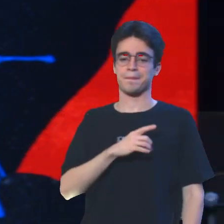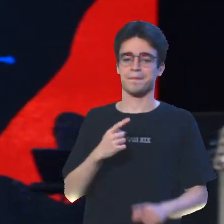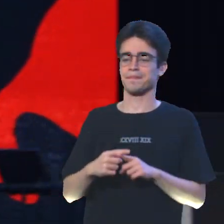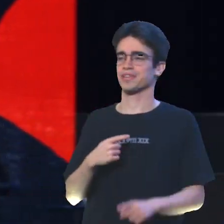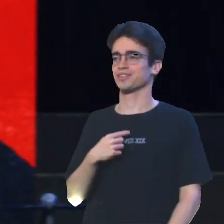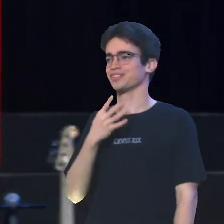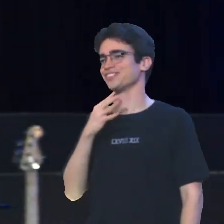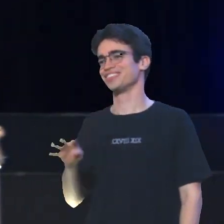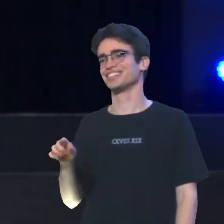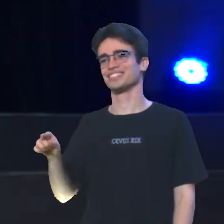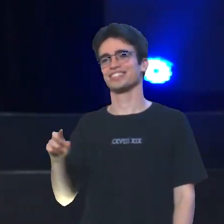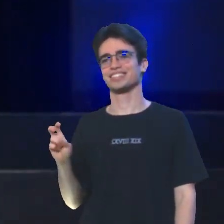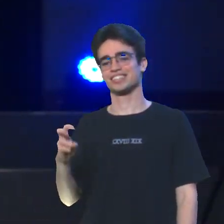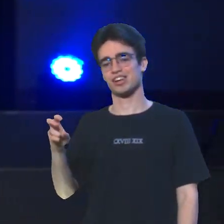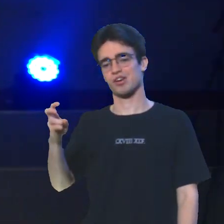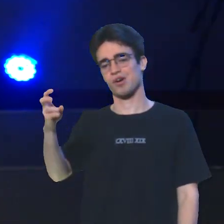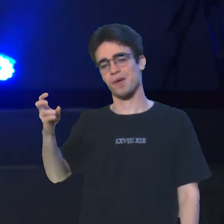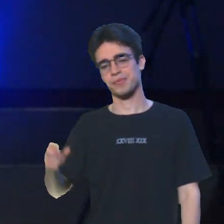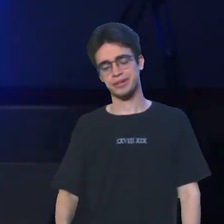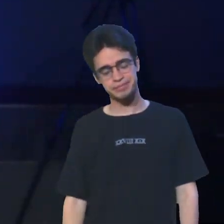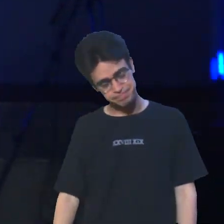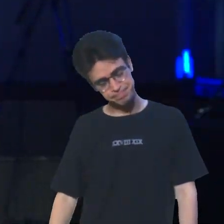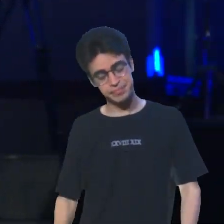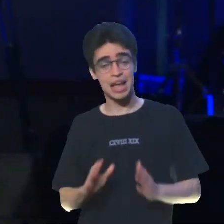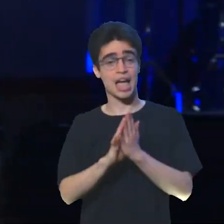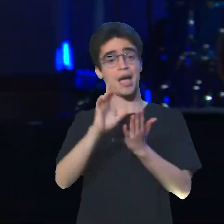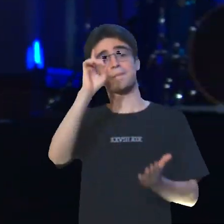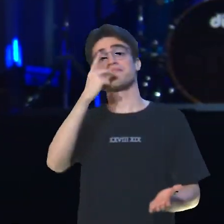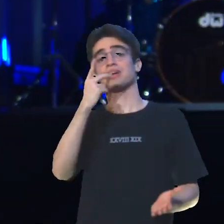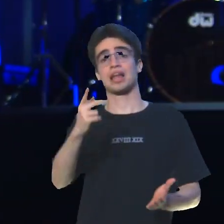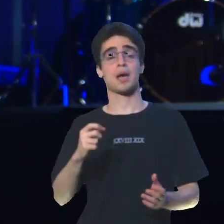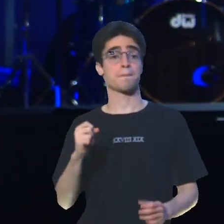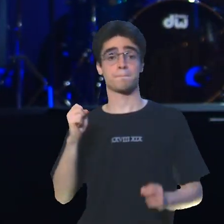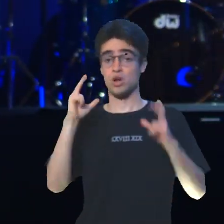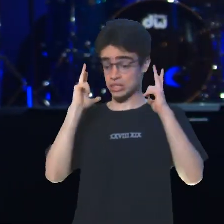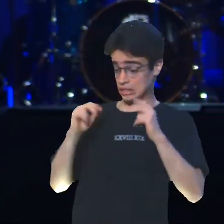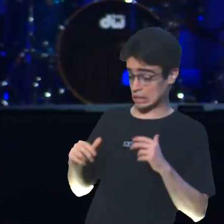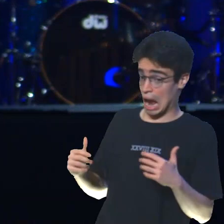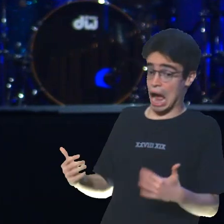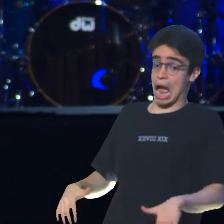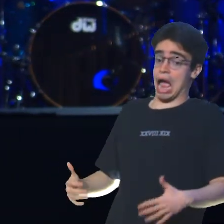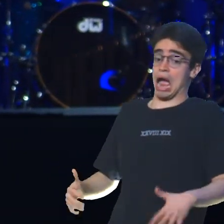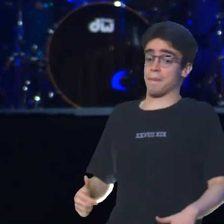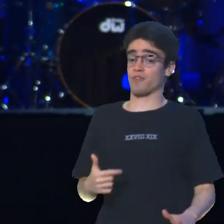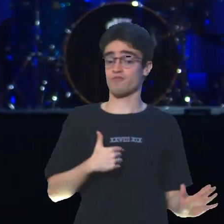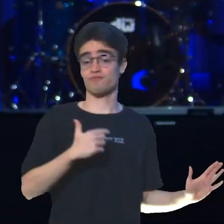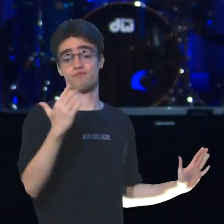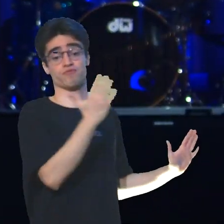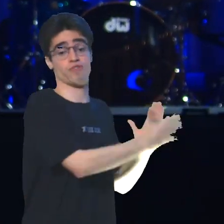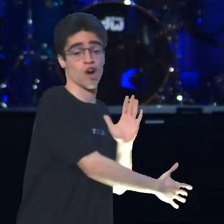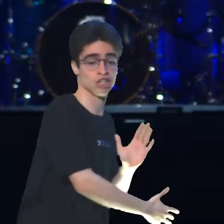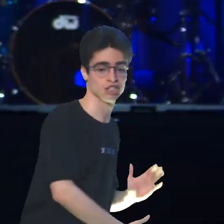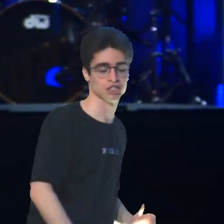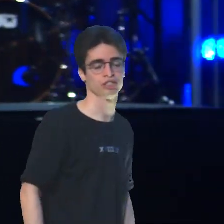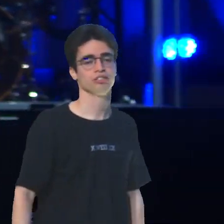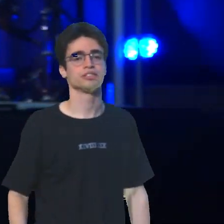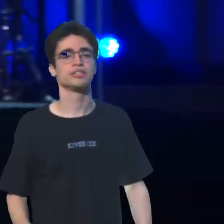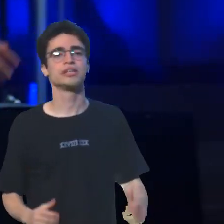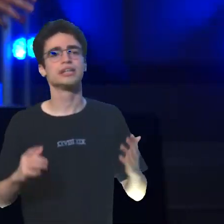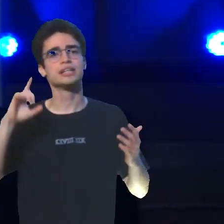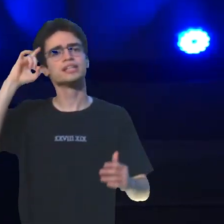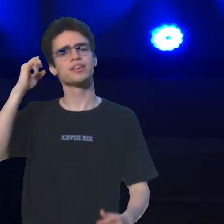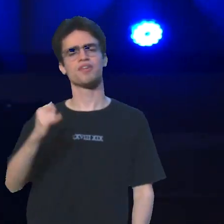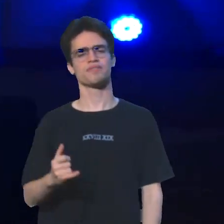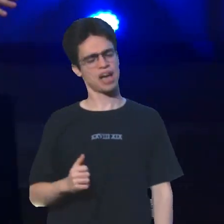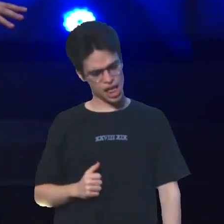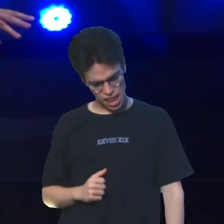cobra. A Bíblia vai falar que Moisés se apavora diante dessa cobra e foge da cobra. E o Senhor